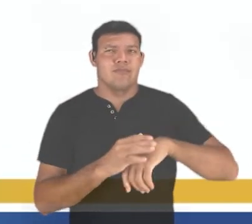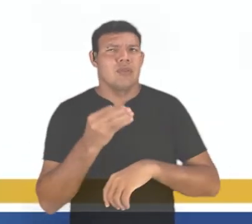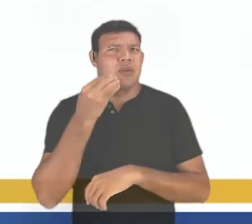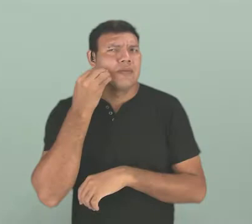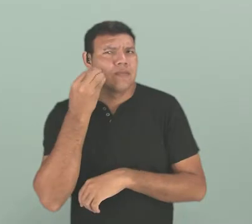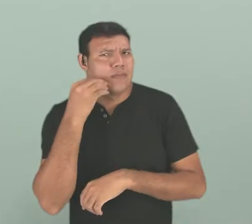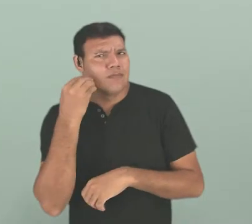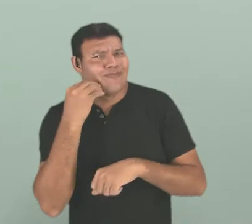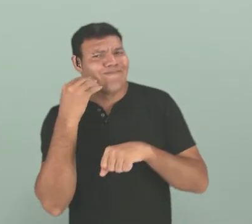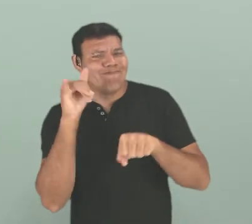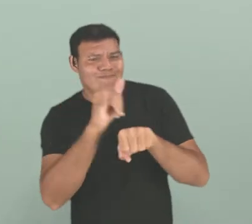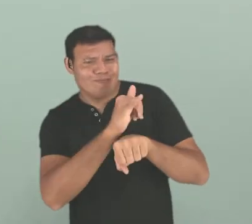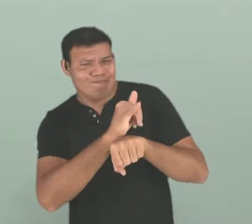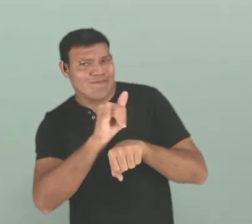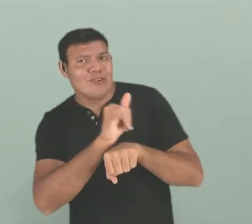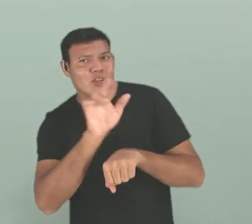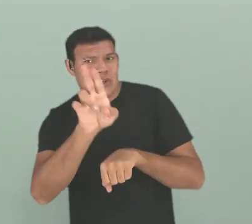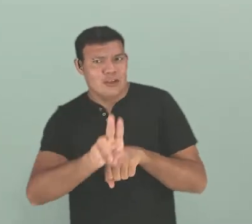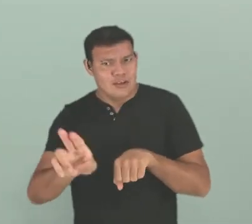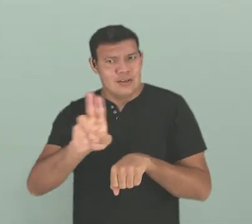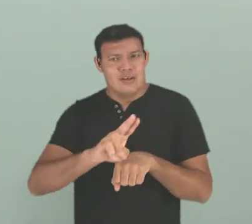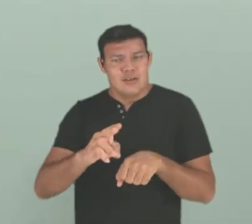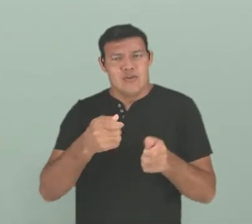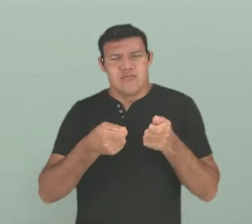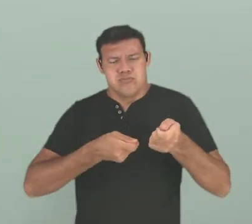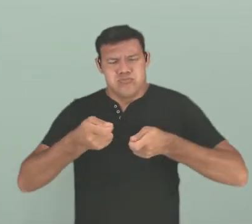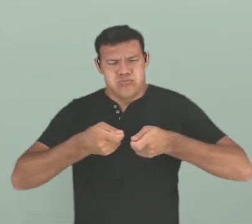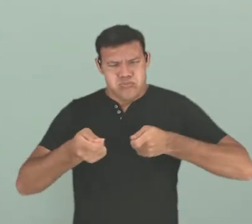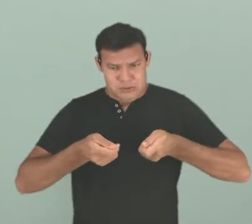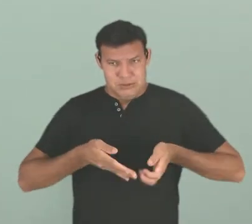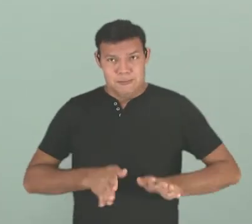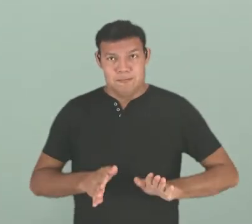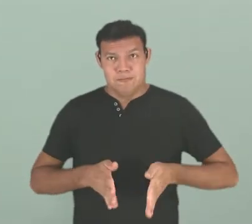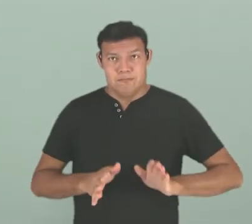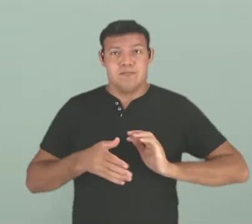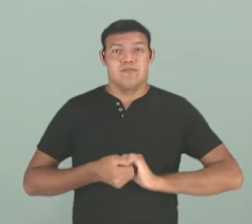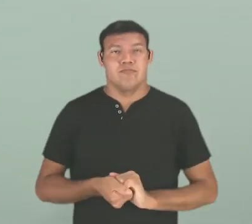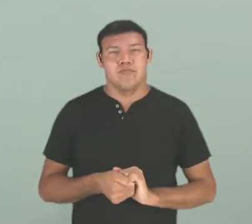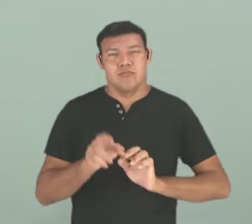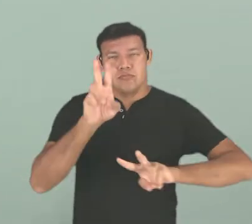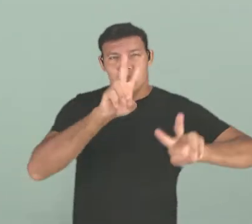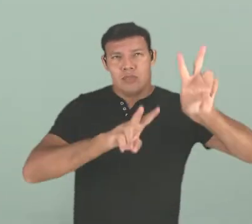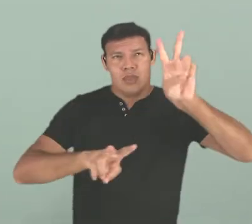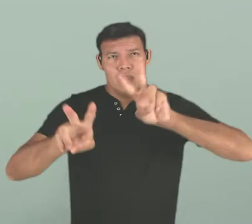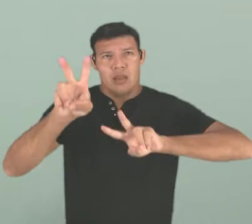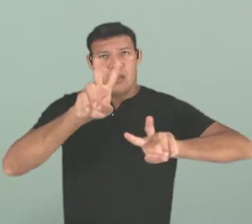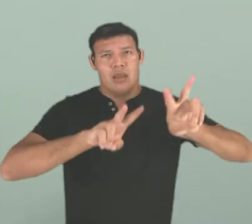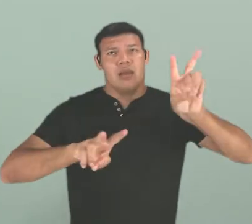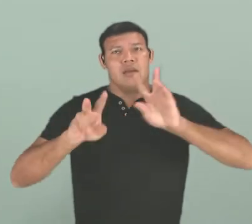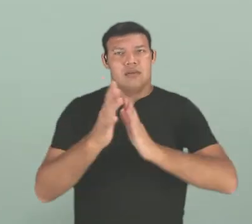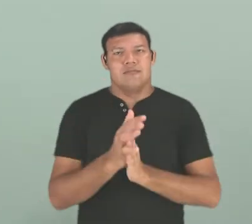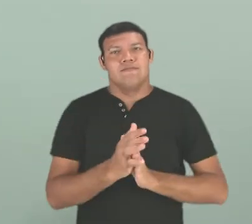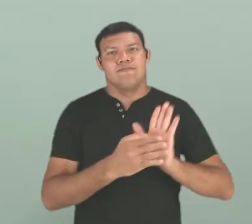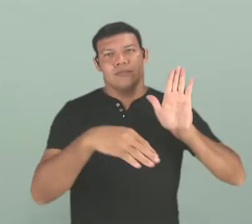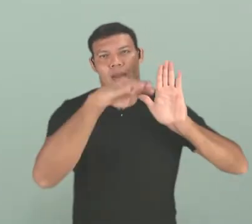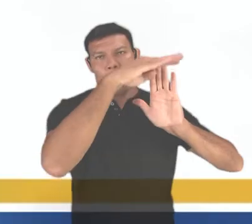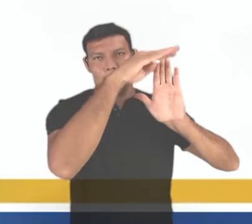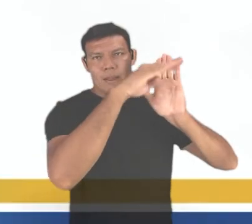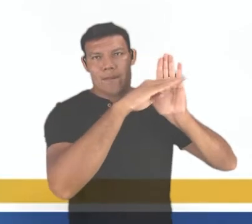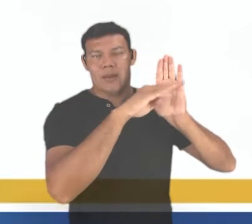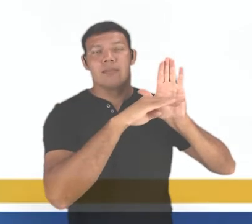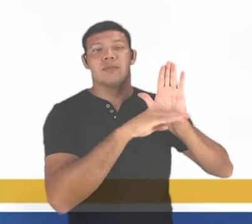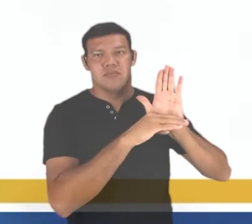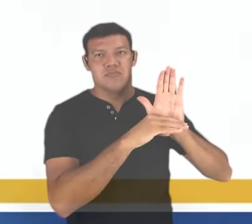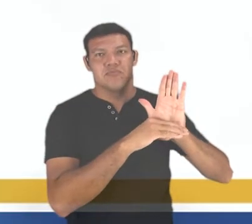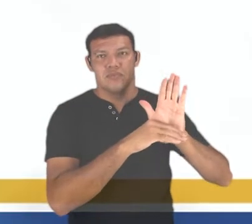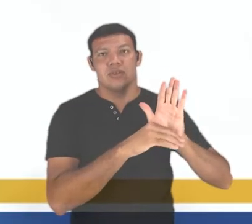tentou o controle de natalidade, que a gente vai ver mais à frente. Eu gostaria que vocês visualizassem comigo o ranking de países mais populosos